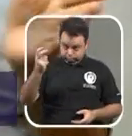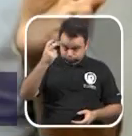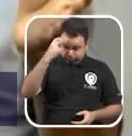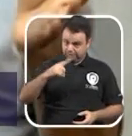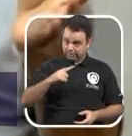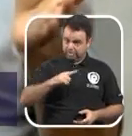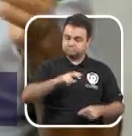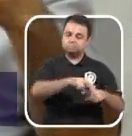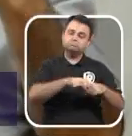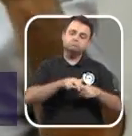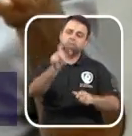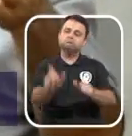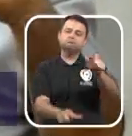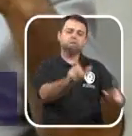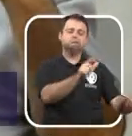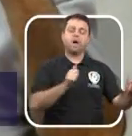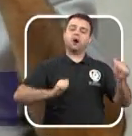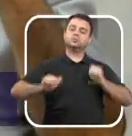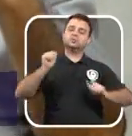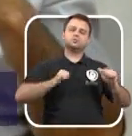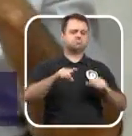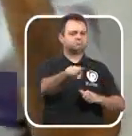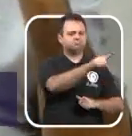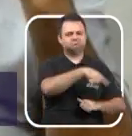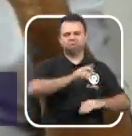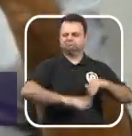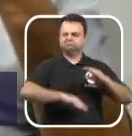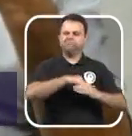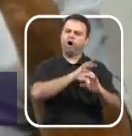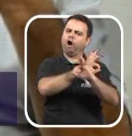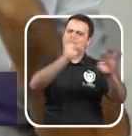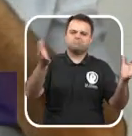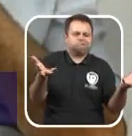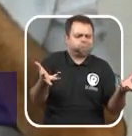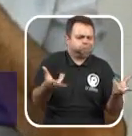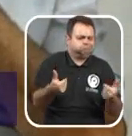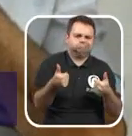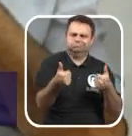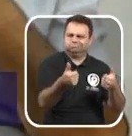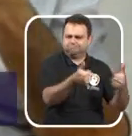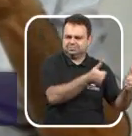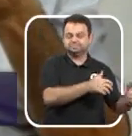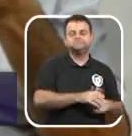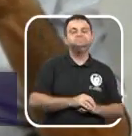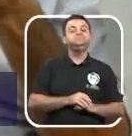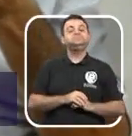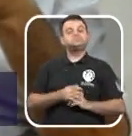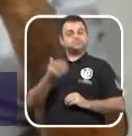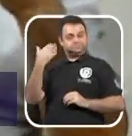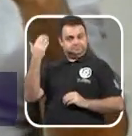artistas maravilhosos, né? Muito capacitados. E os prêmios estaduais, e eu tive como deputado estadual,